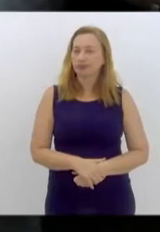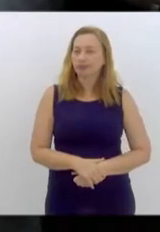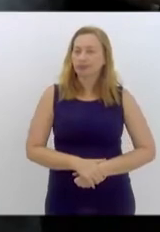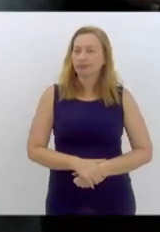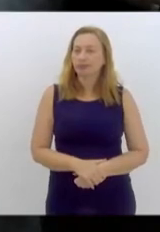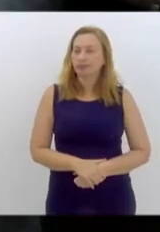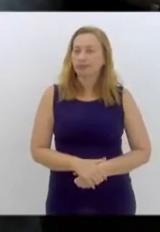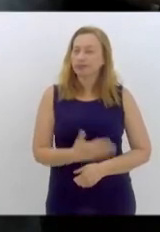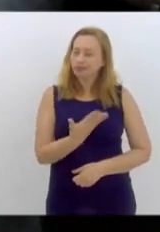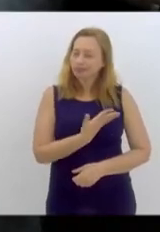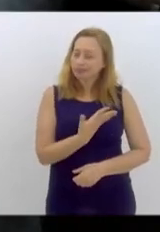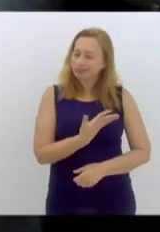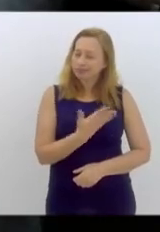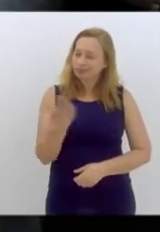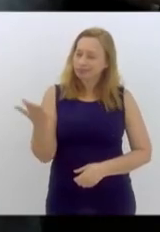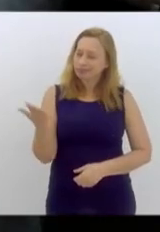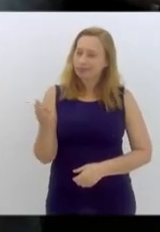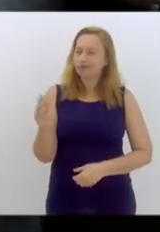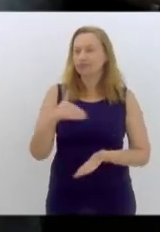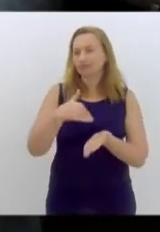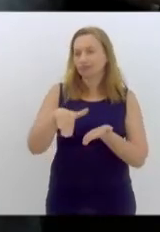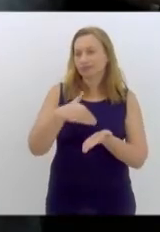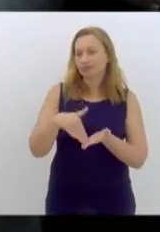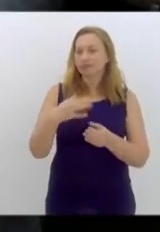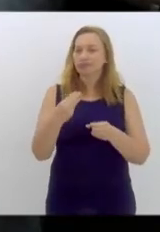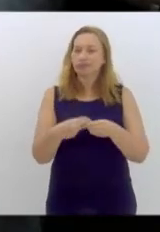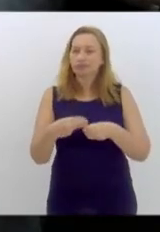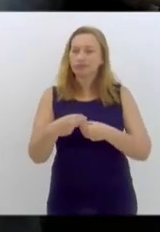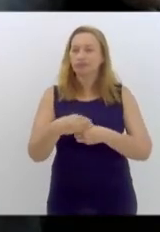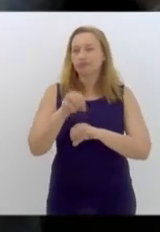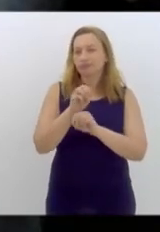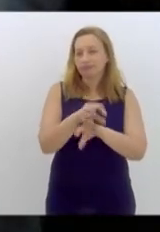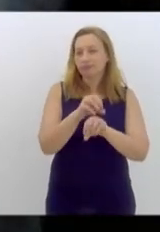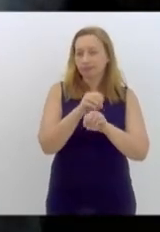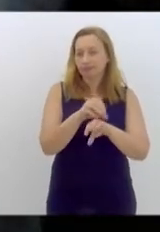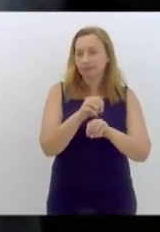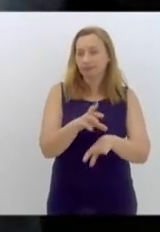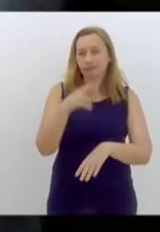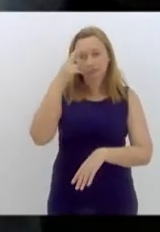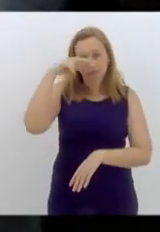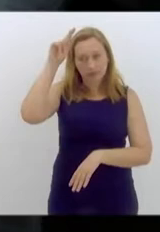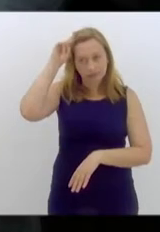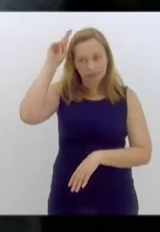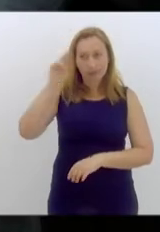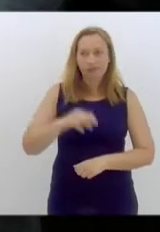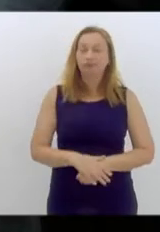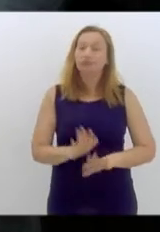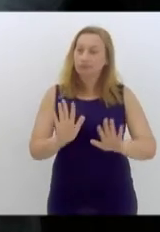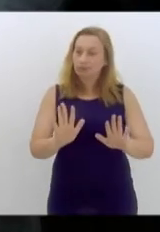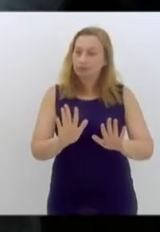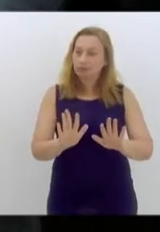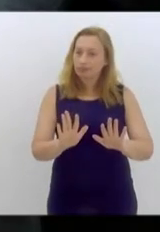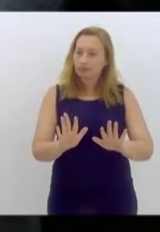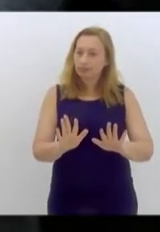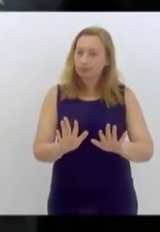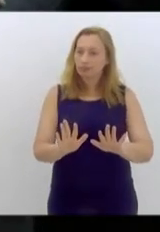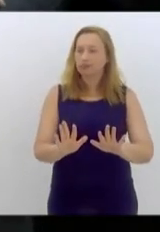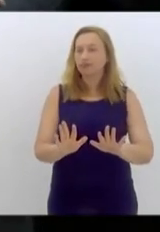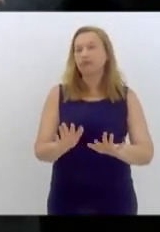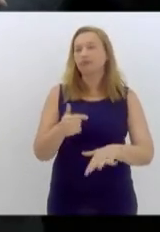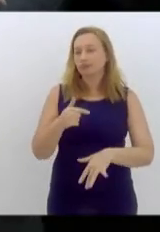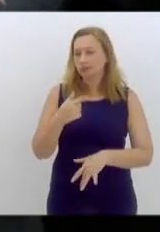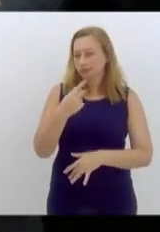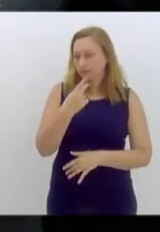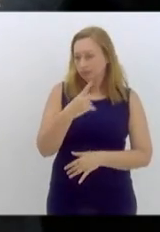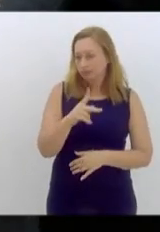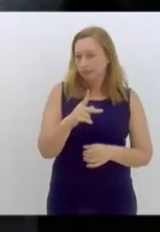pelo meu colega secretário de Municipal de Educação, Renan Ferreirinha. André, então a senhora vai fazer a sua. Eu vou fazer quando só a